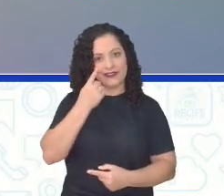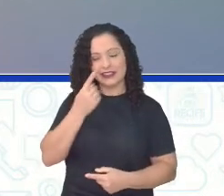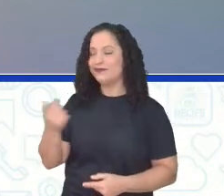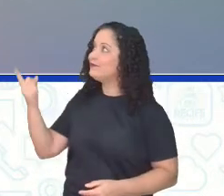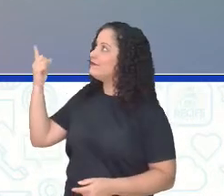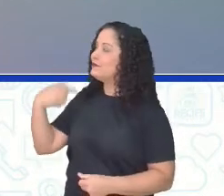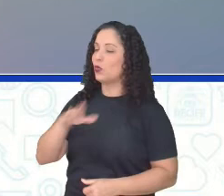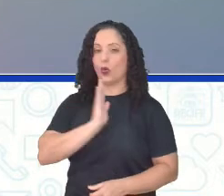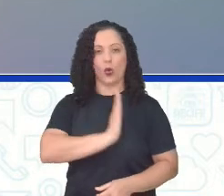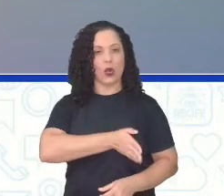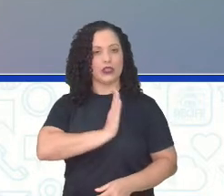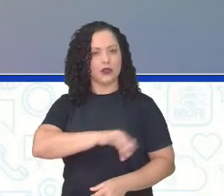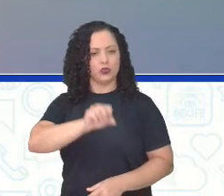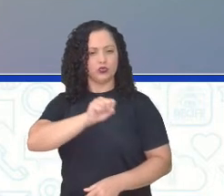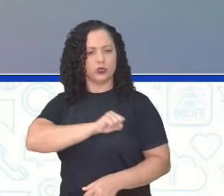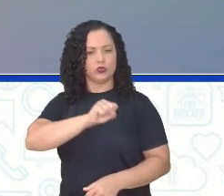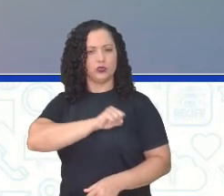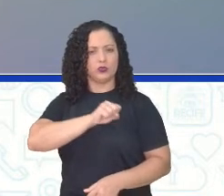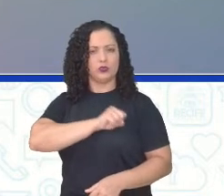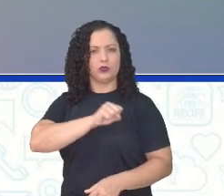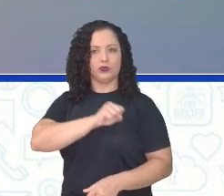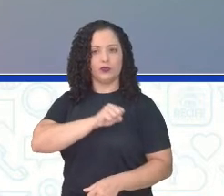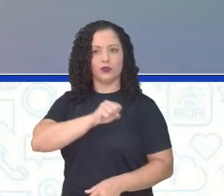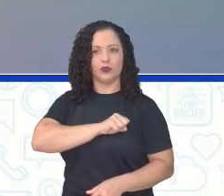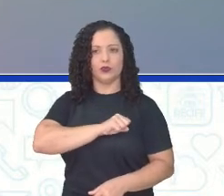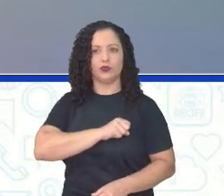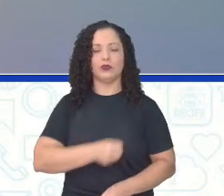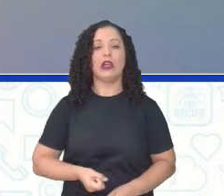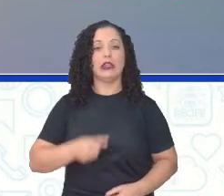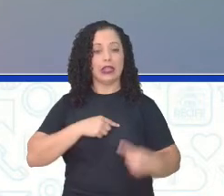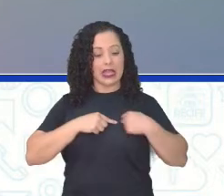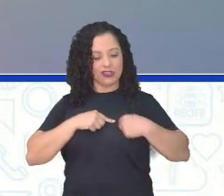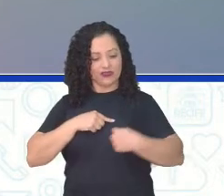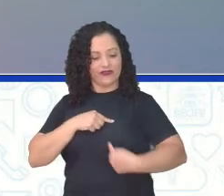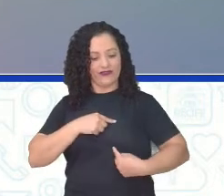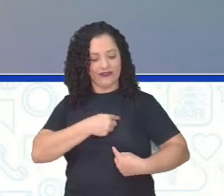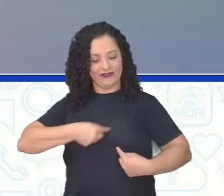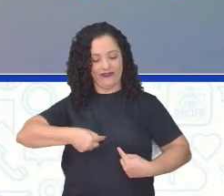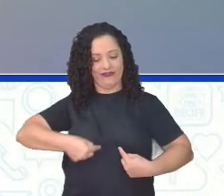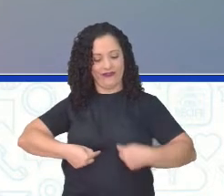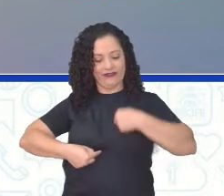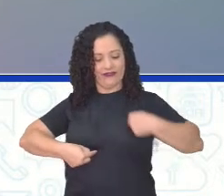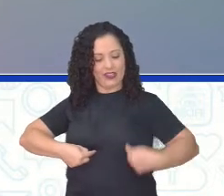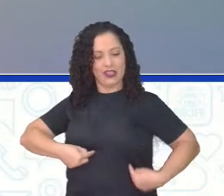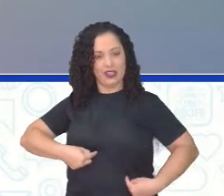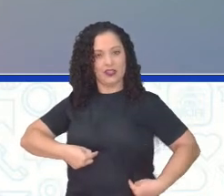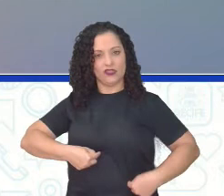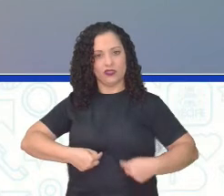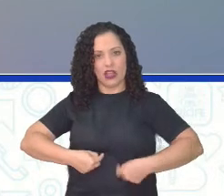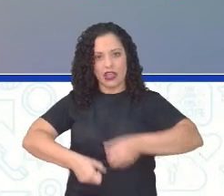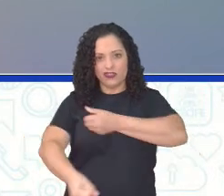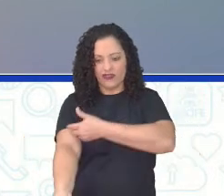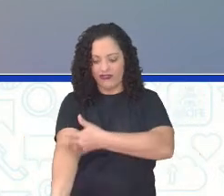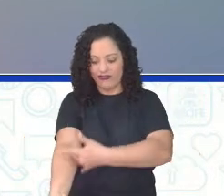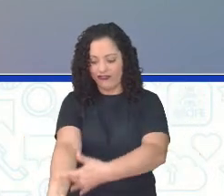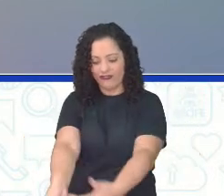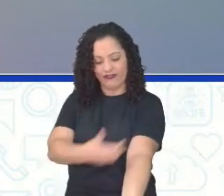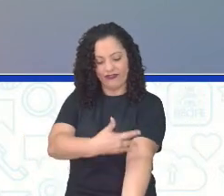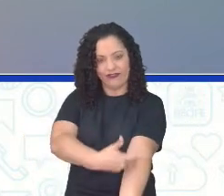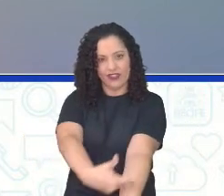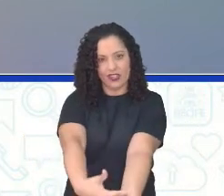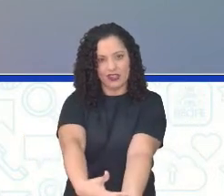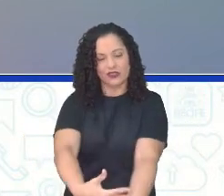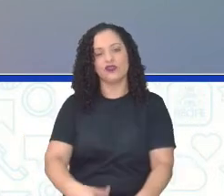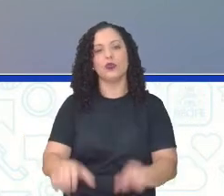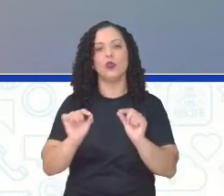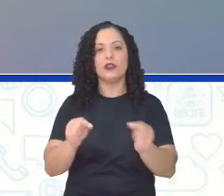vendo coração, vasos sanguíneos, artérias, veias e capilares. São aí os que compõem, não é, o